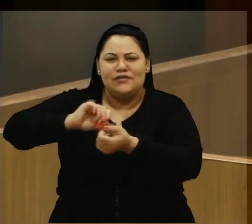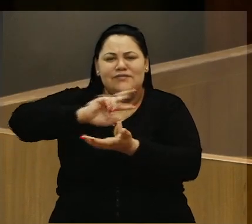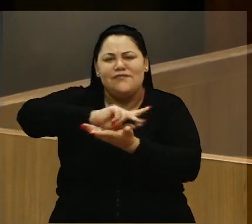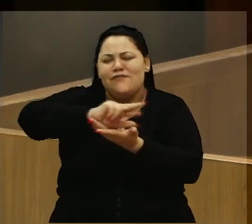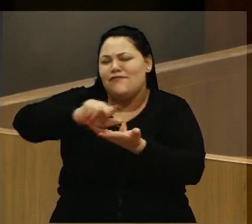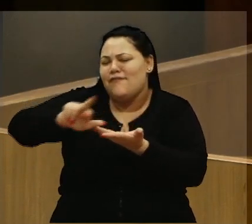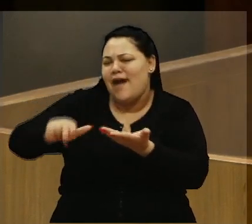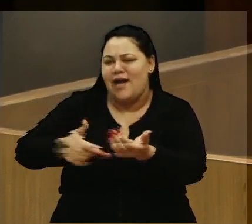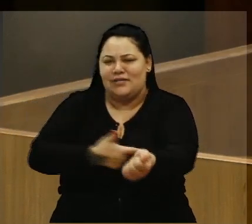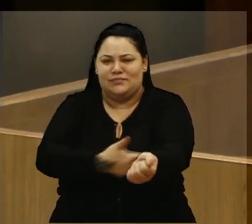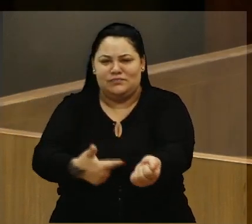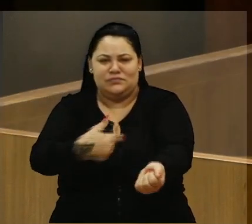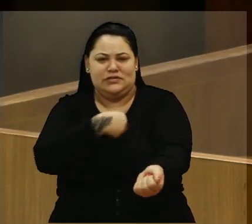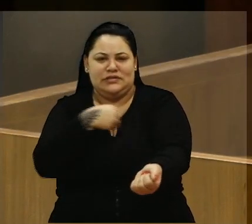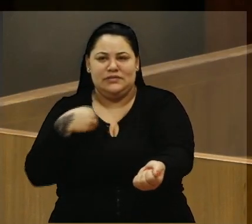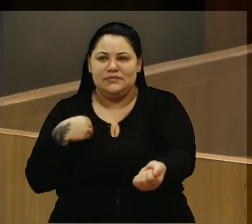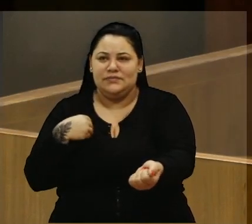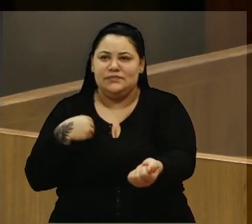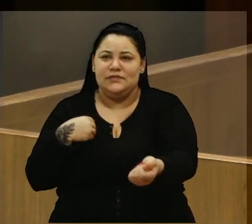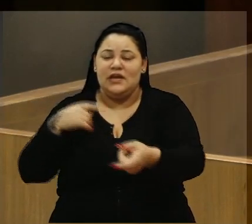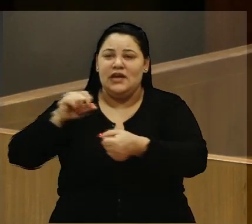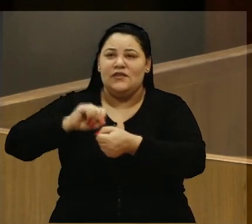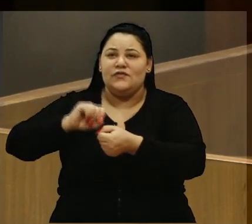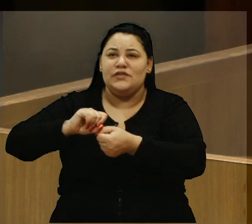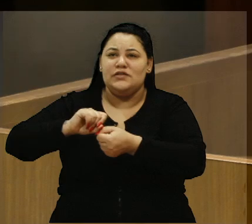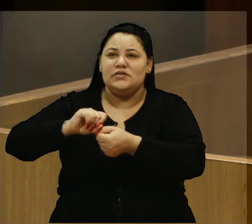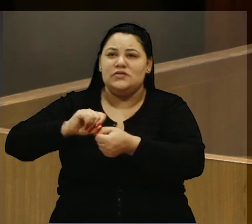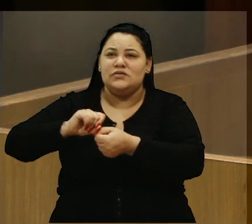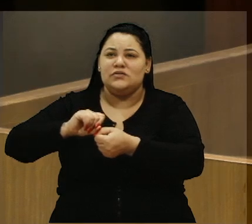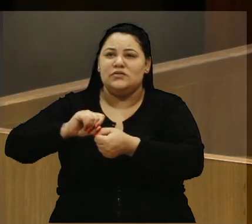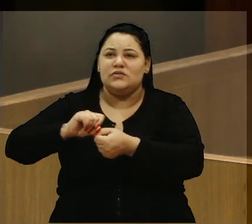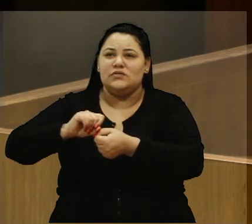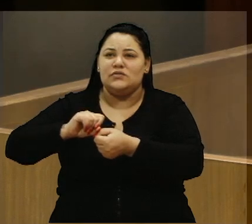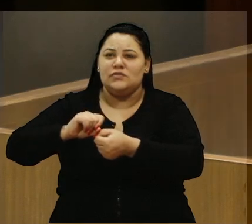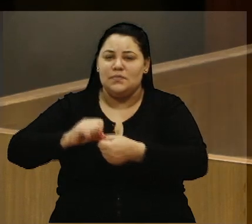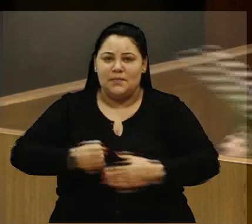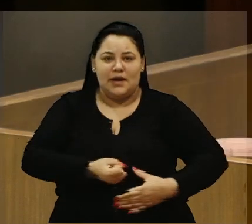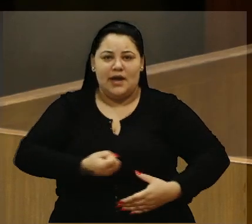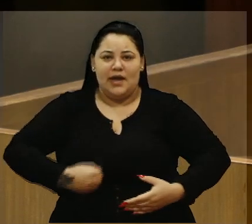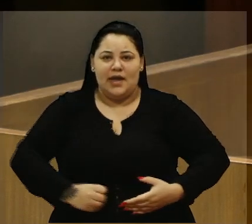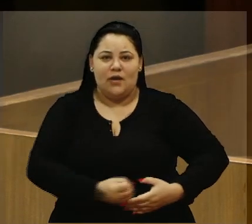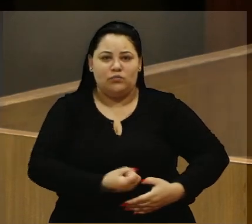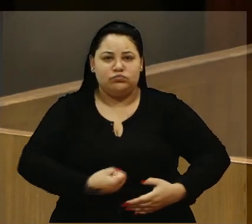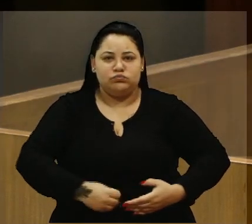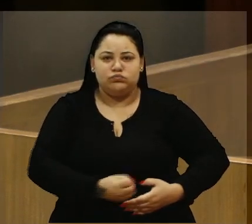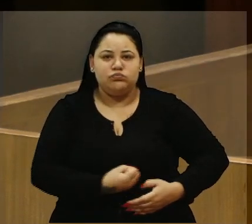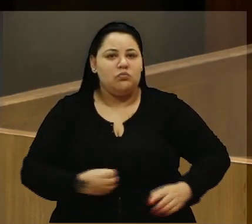exames. Eu fiz uma ecografia do abdômen total.